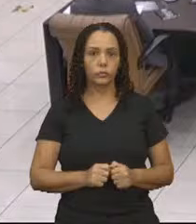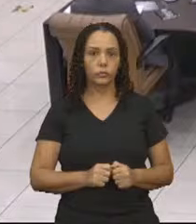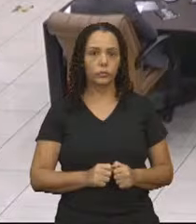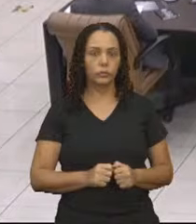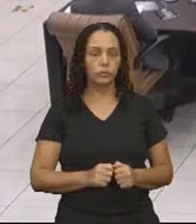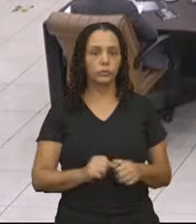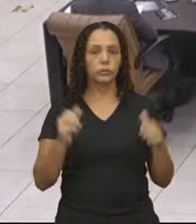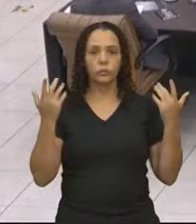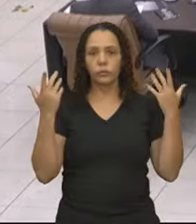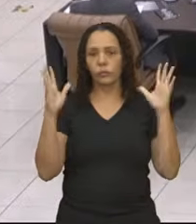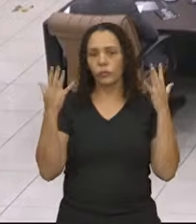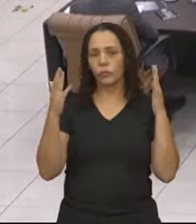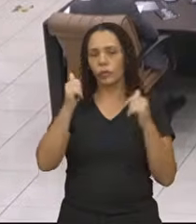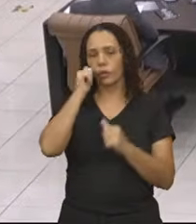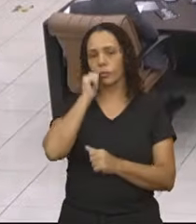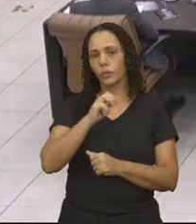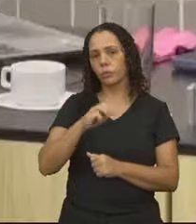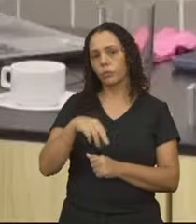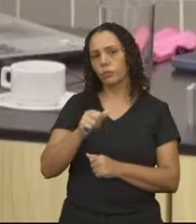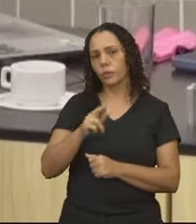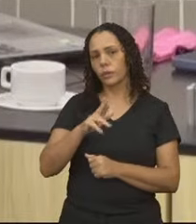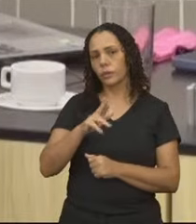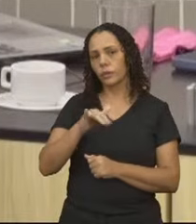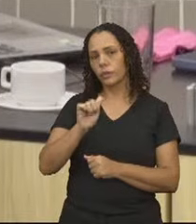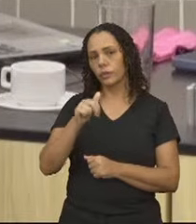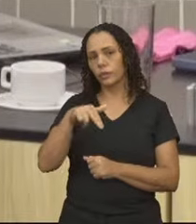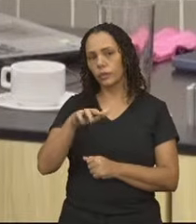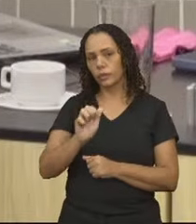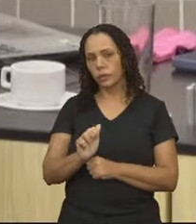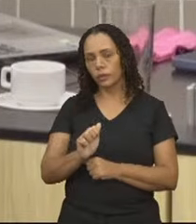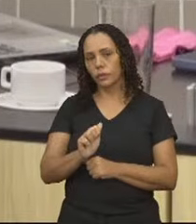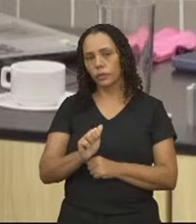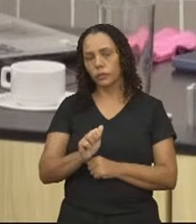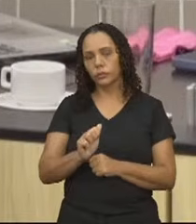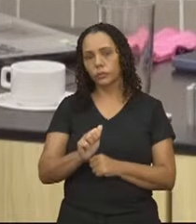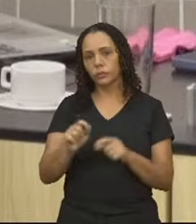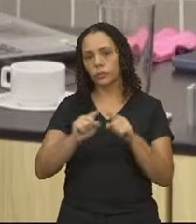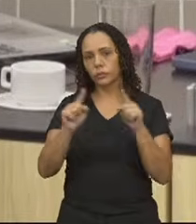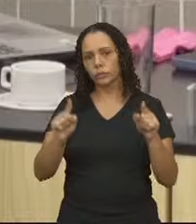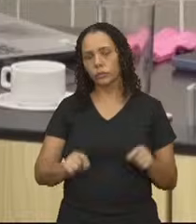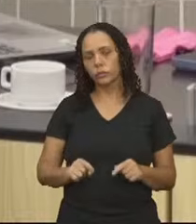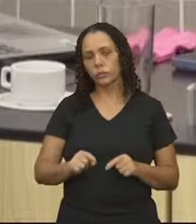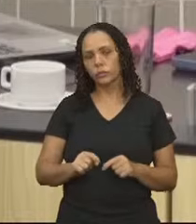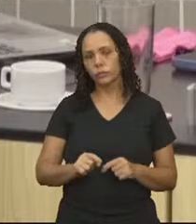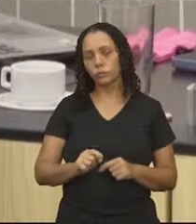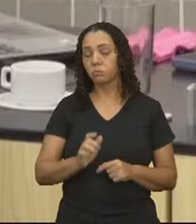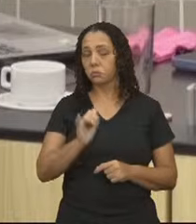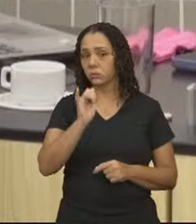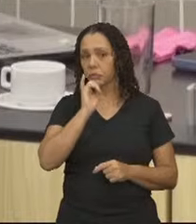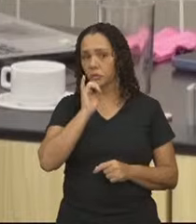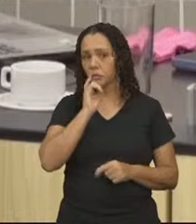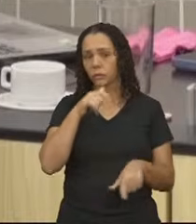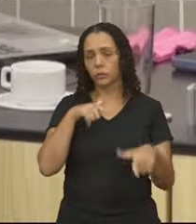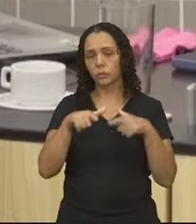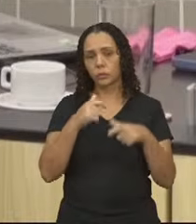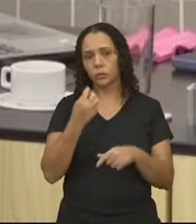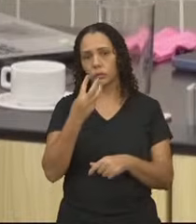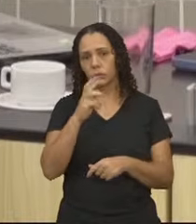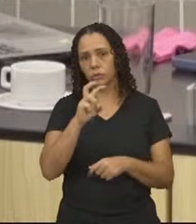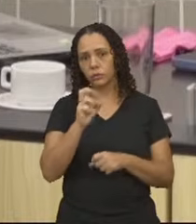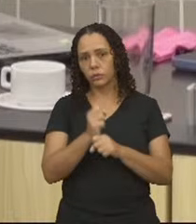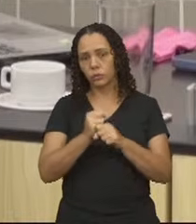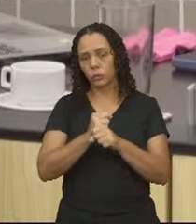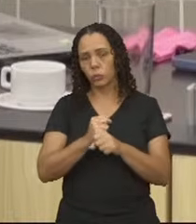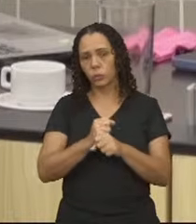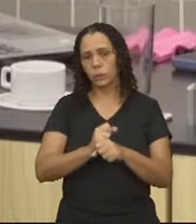Moção congratulatória à senhora Mariana Marcelino dos Santos, servidora pública exemplar, atuando há 35 anos